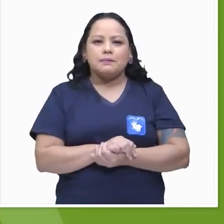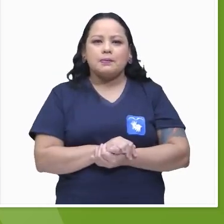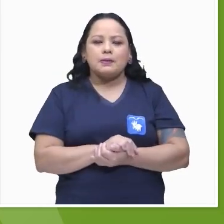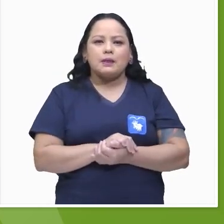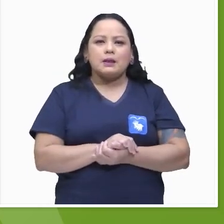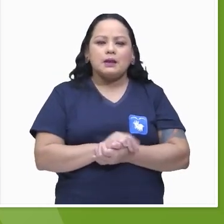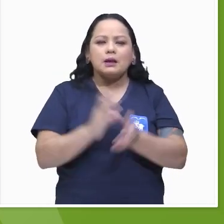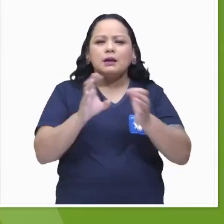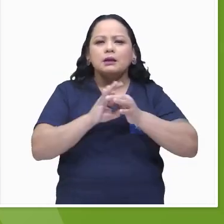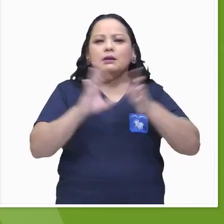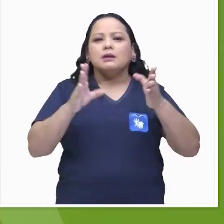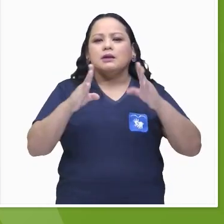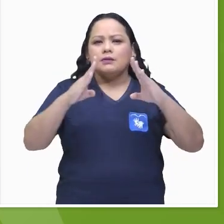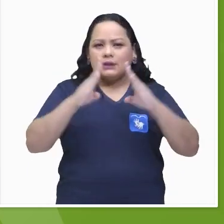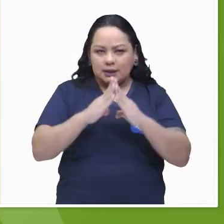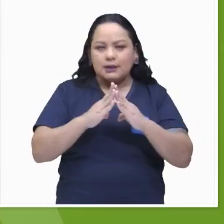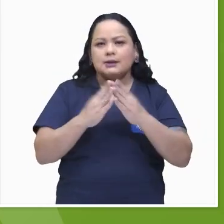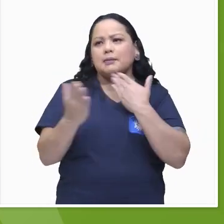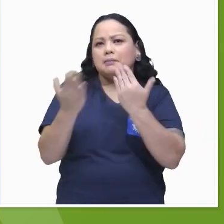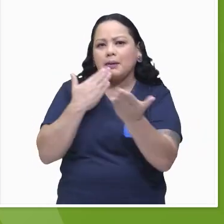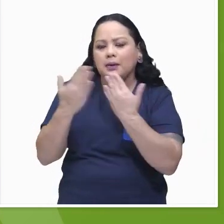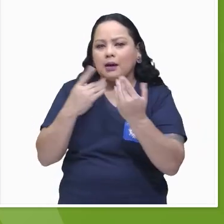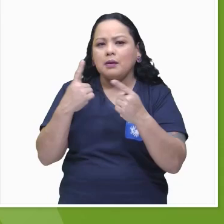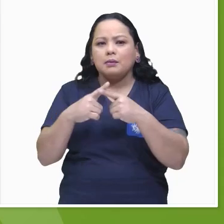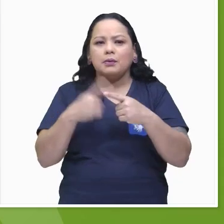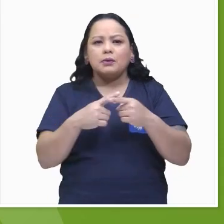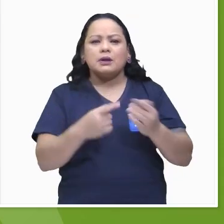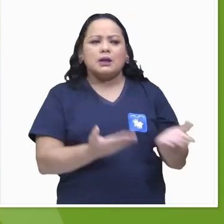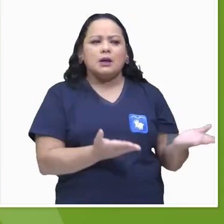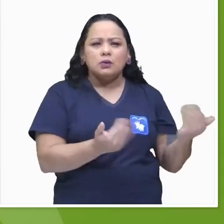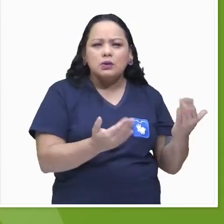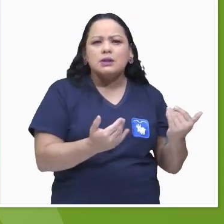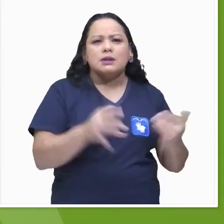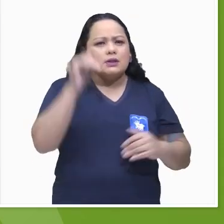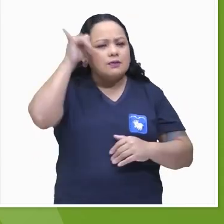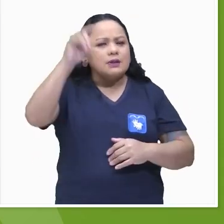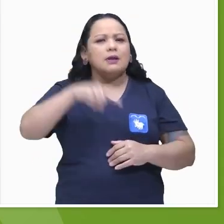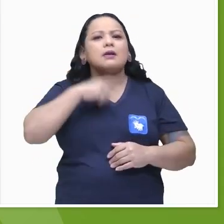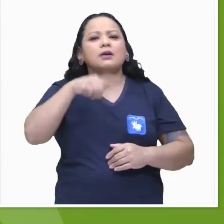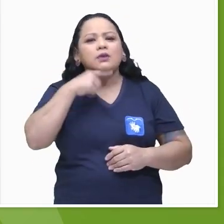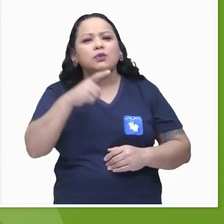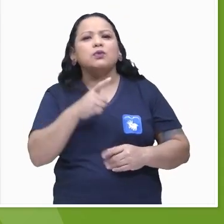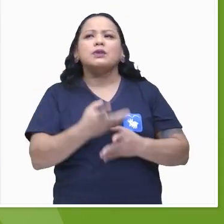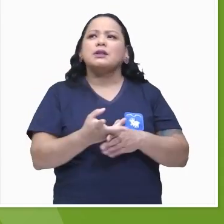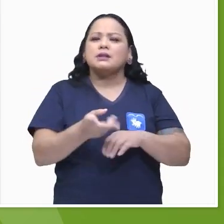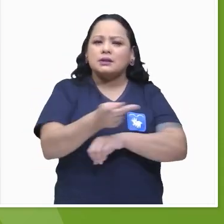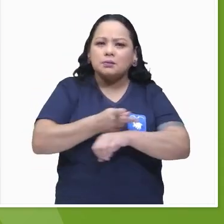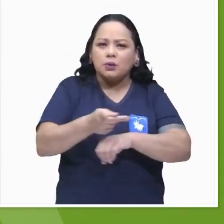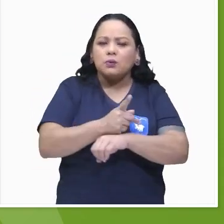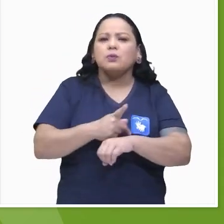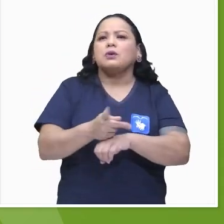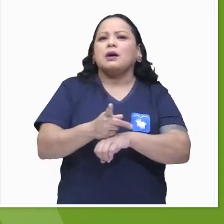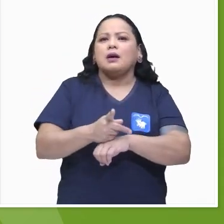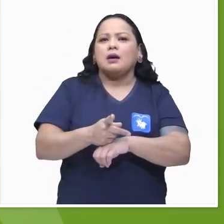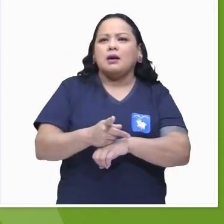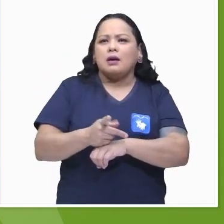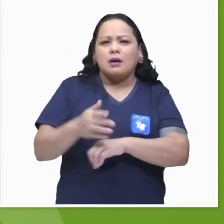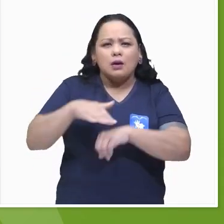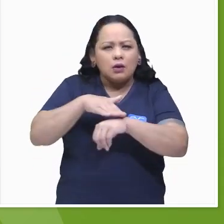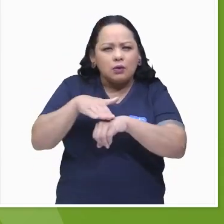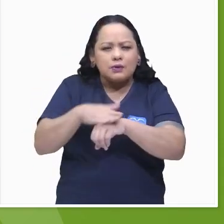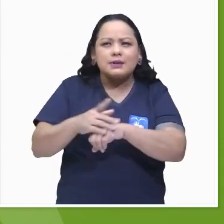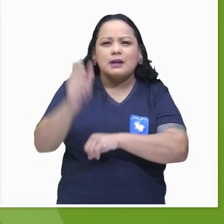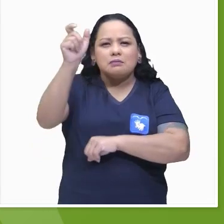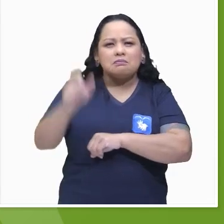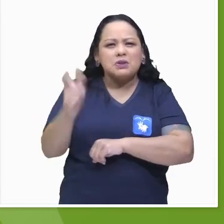diálogo aberto em casa para que o adolescente não fique com tantas dúvidas e não vá conversar com pessoas que vão lhe levar ali para um caminho